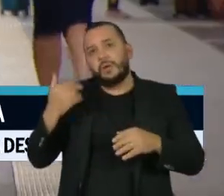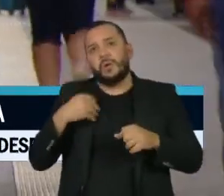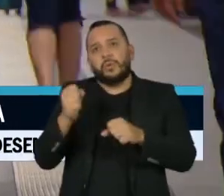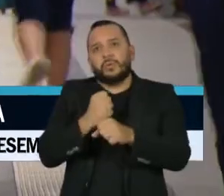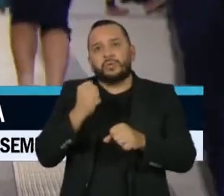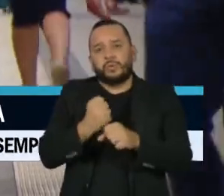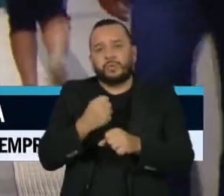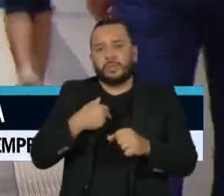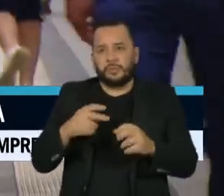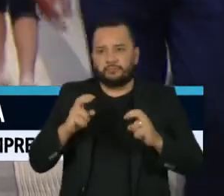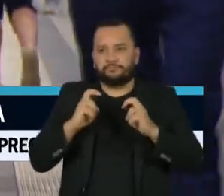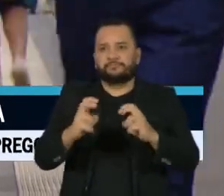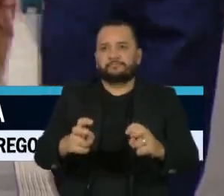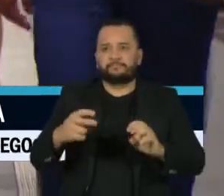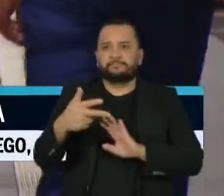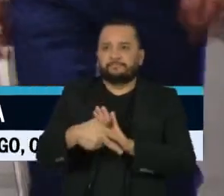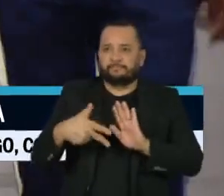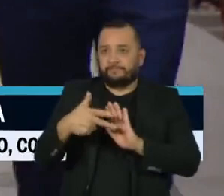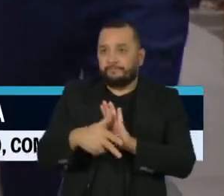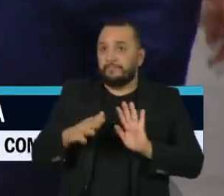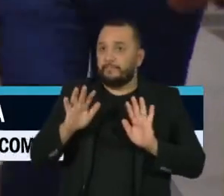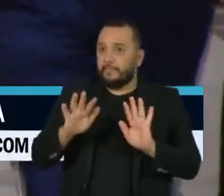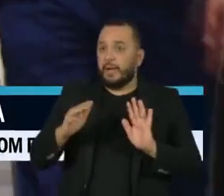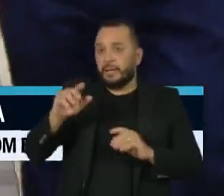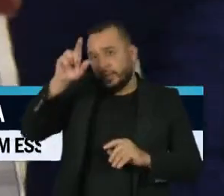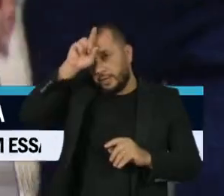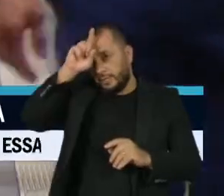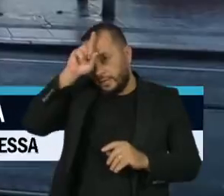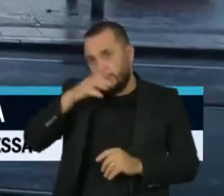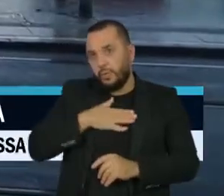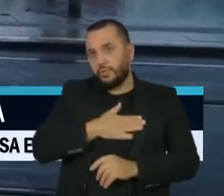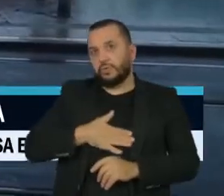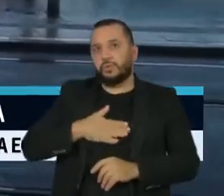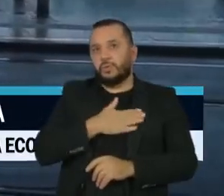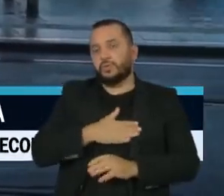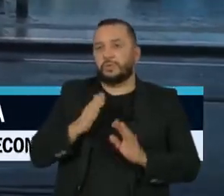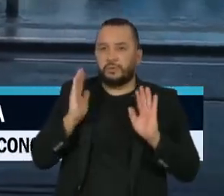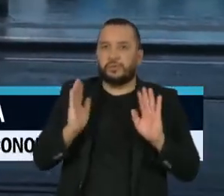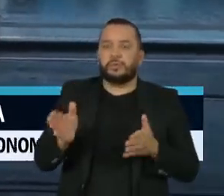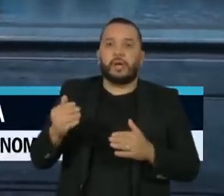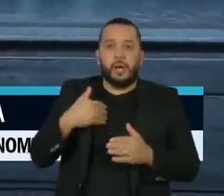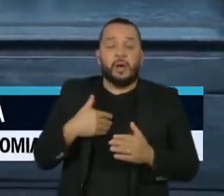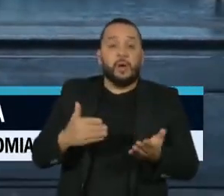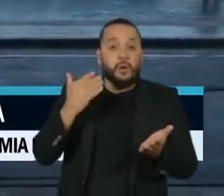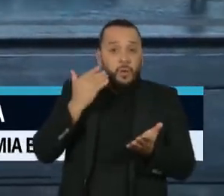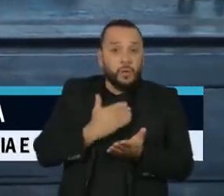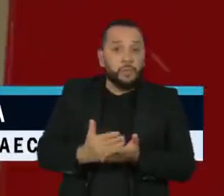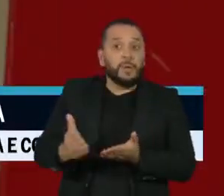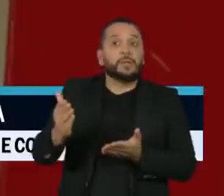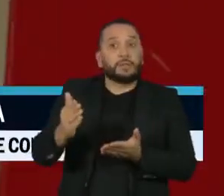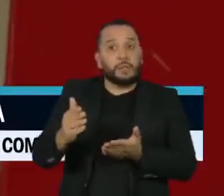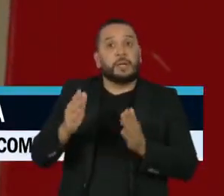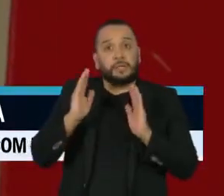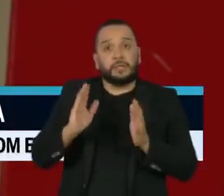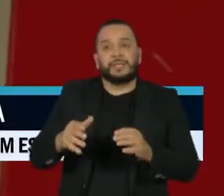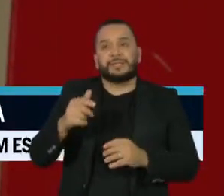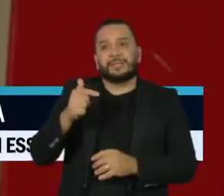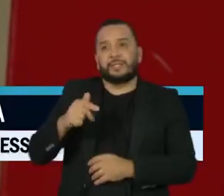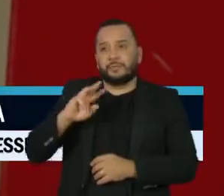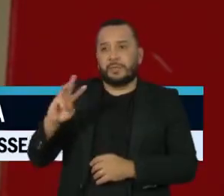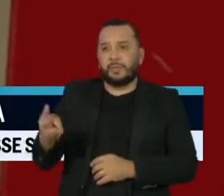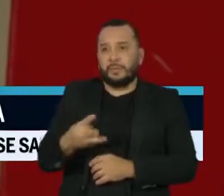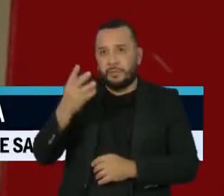Ferroviário mas a medida parece ter agradado aos alemães às vésperas do novo esquema entrar em vigor sete milhões de